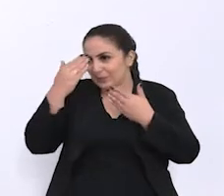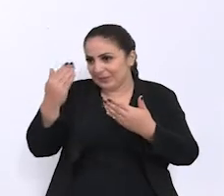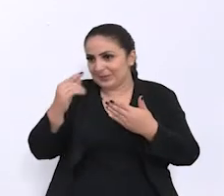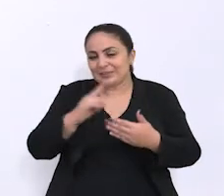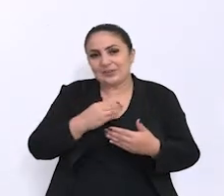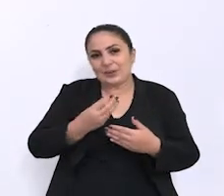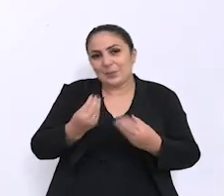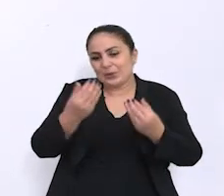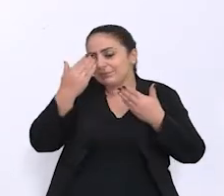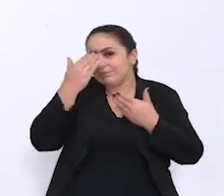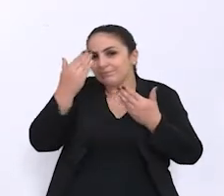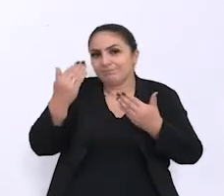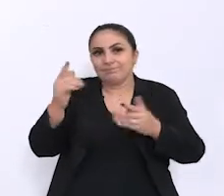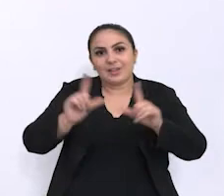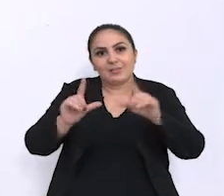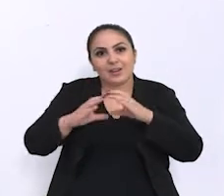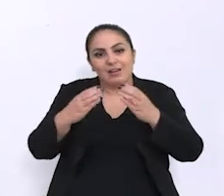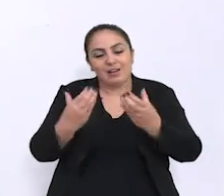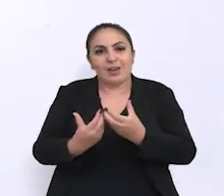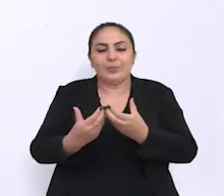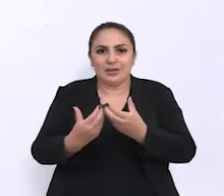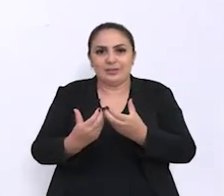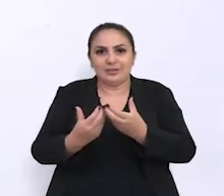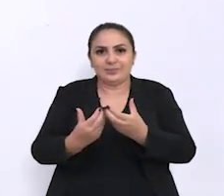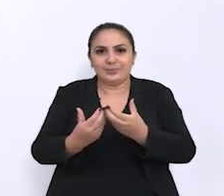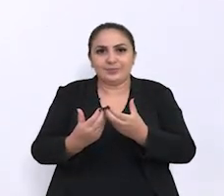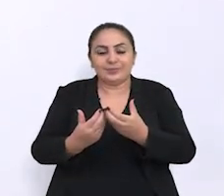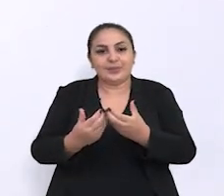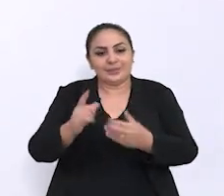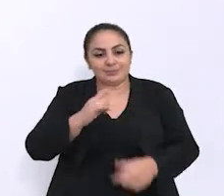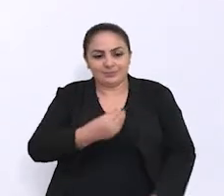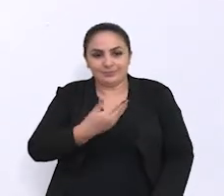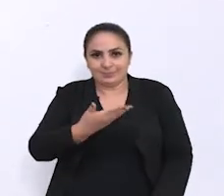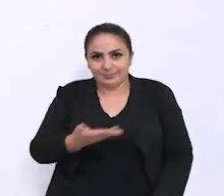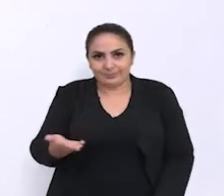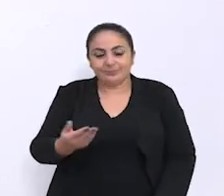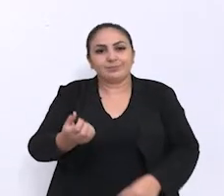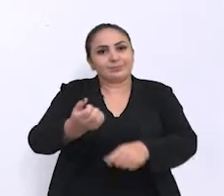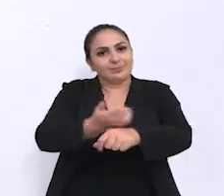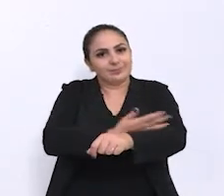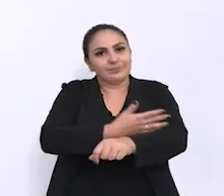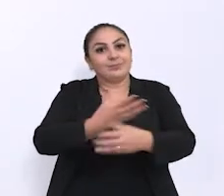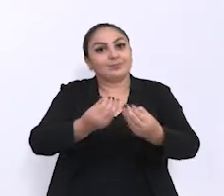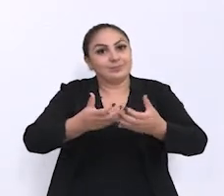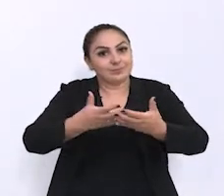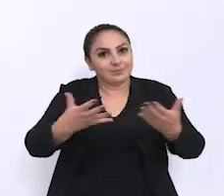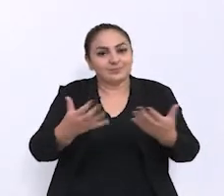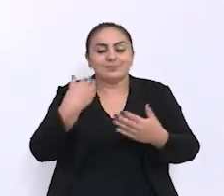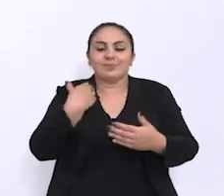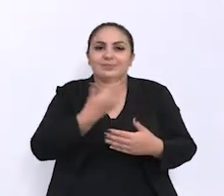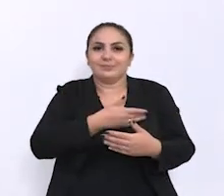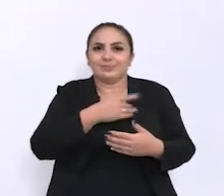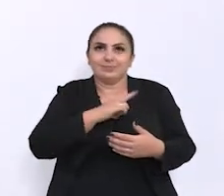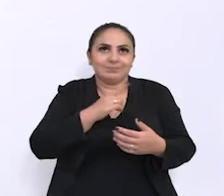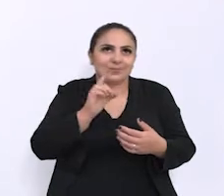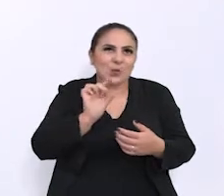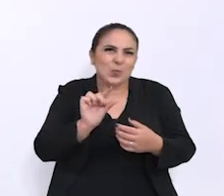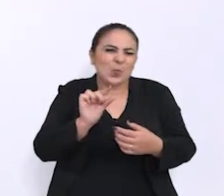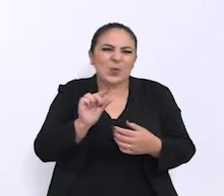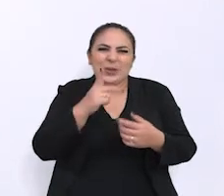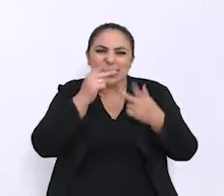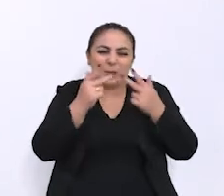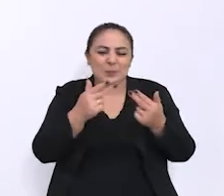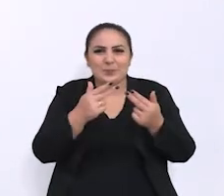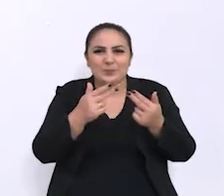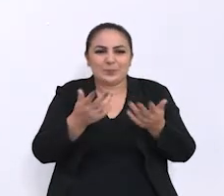obrigado. Estamos muito agradecidos, TV Câmara. E aqui a emoção é grande. Estamos ainda meio